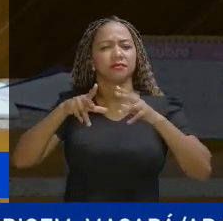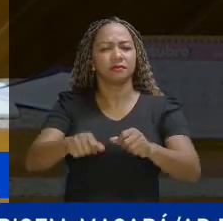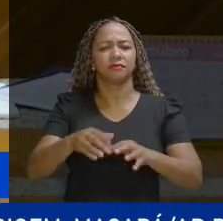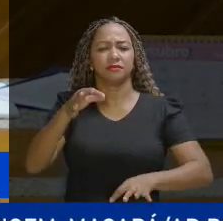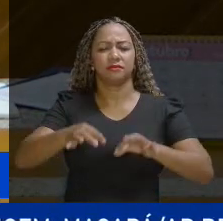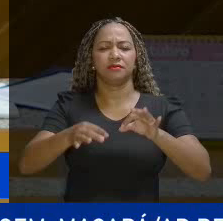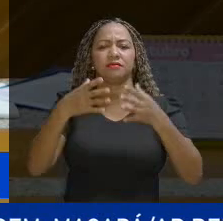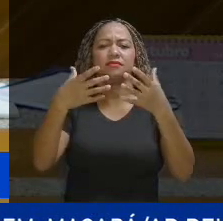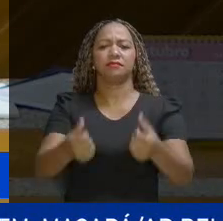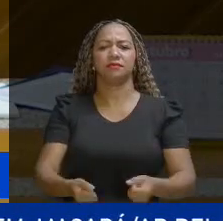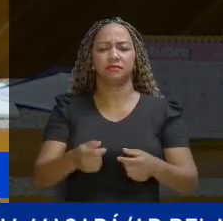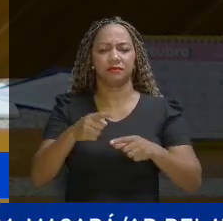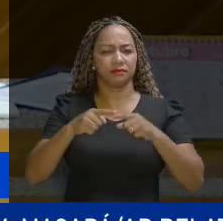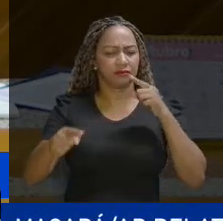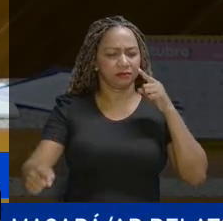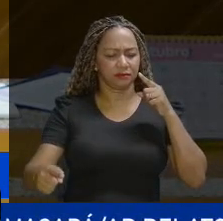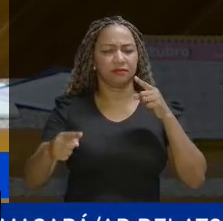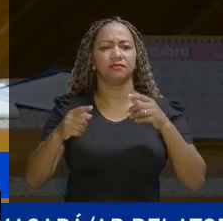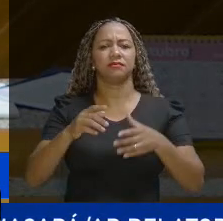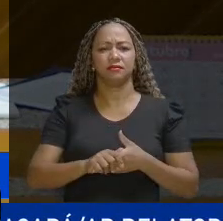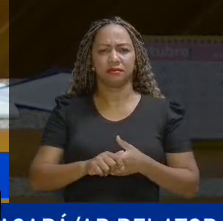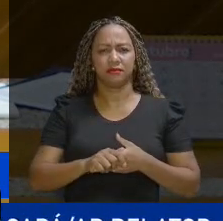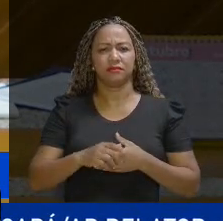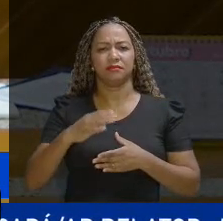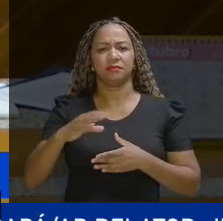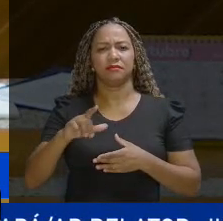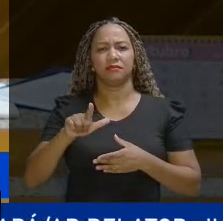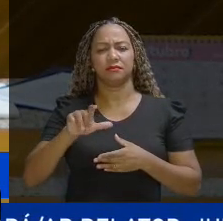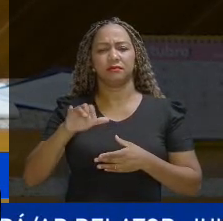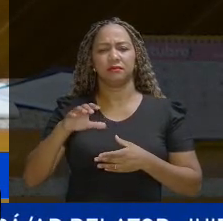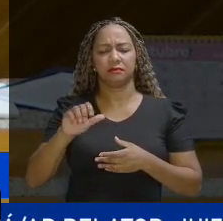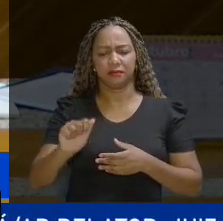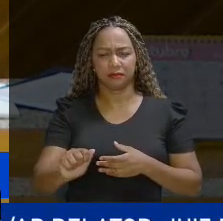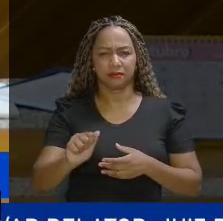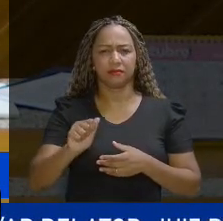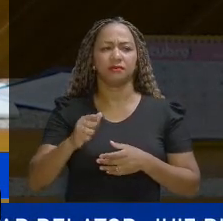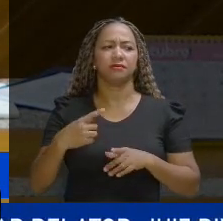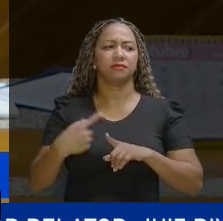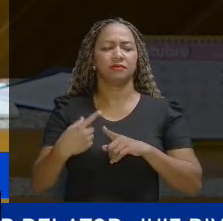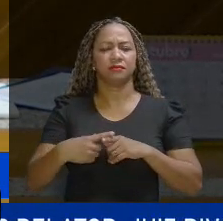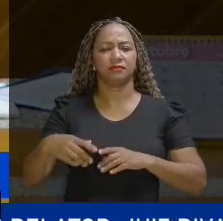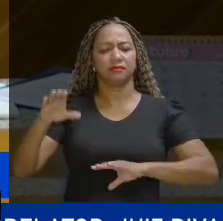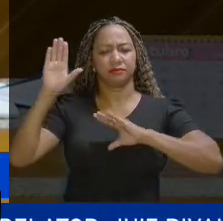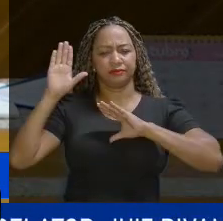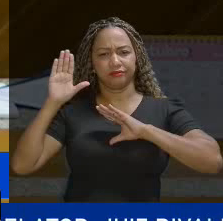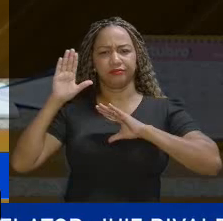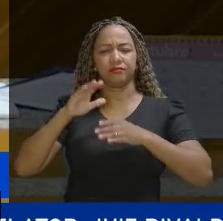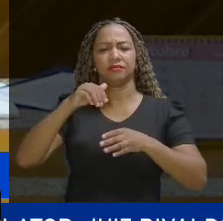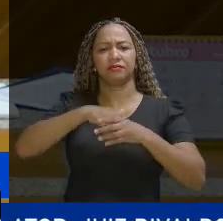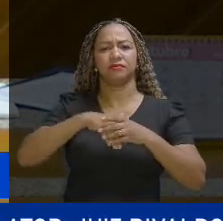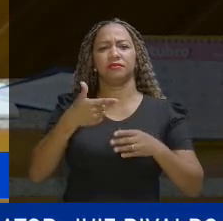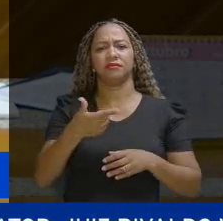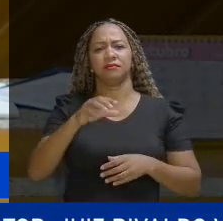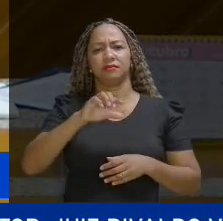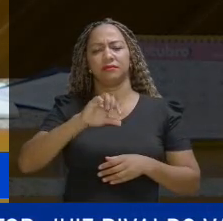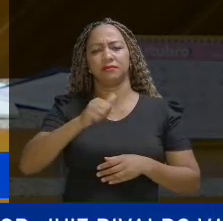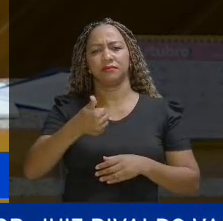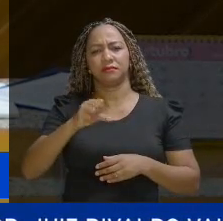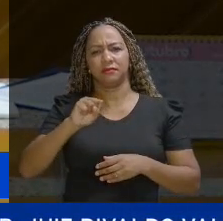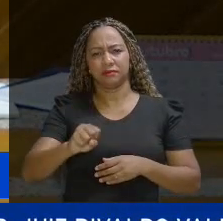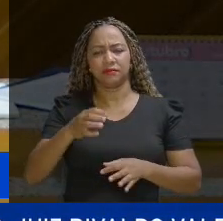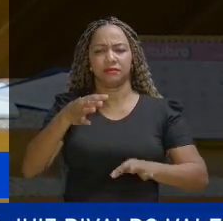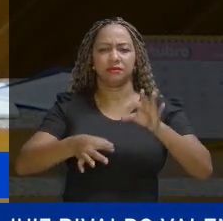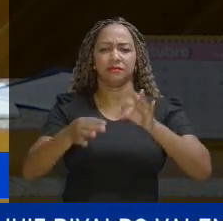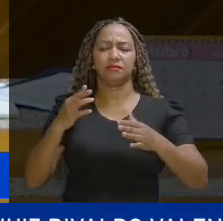unanimidade, indeferiu o pedido de regularização de contas eleitorais de Cleia Mesquita Isabel de Oliveira, referente às eleições de 2018, nos termos do